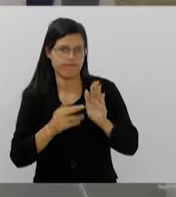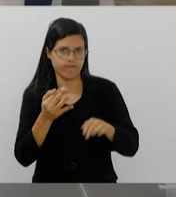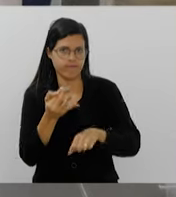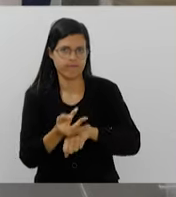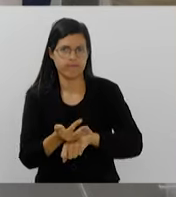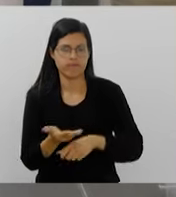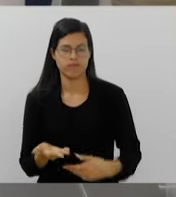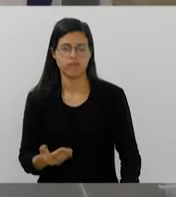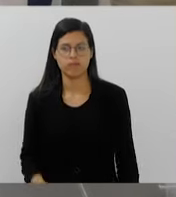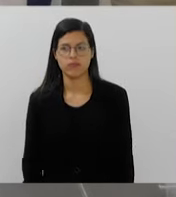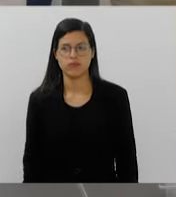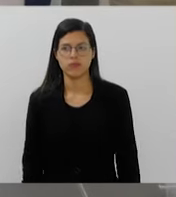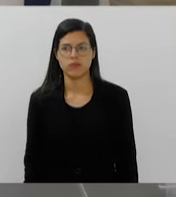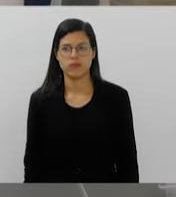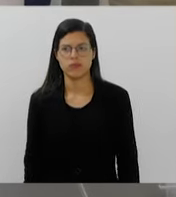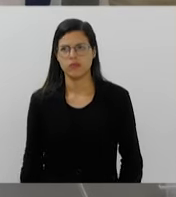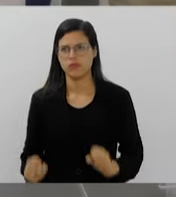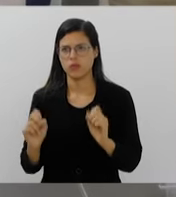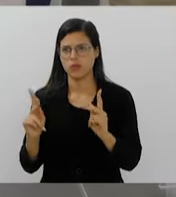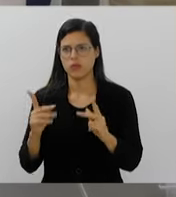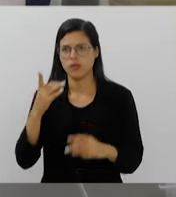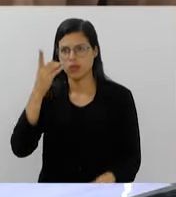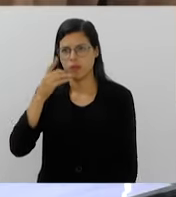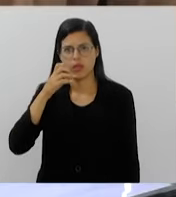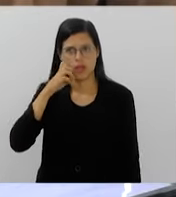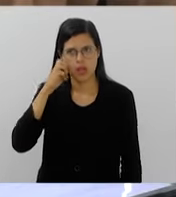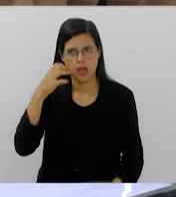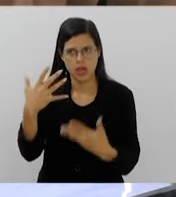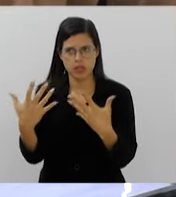Está bem. Deputada Érica, aceita?